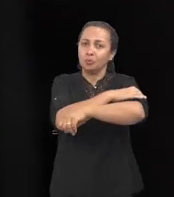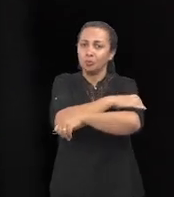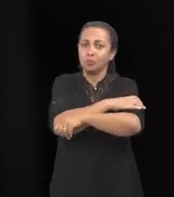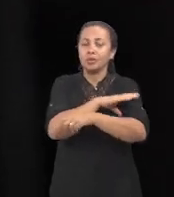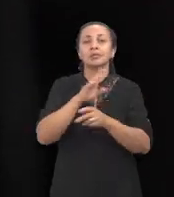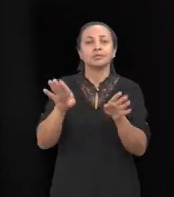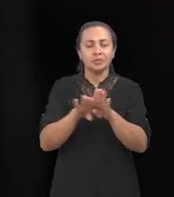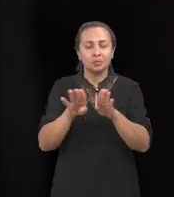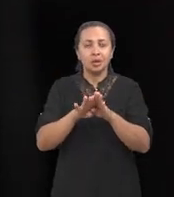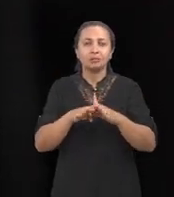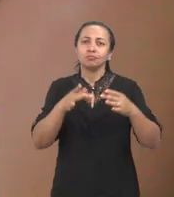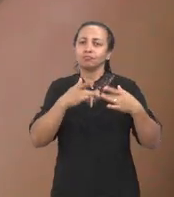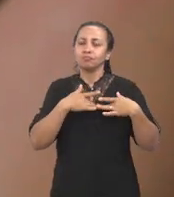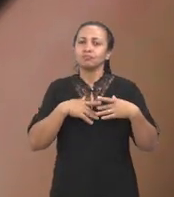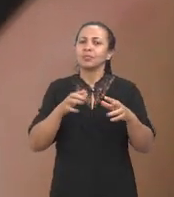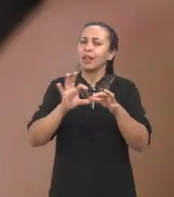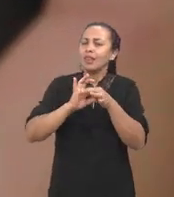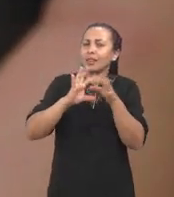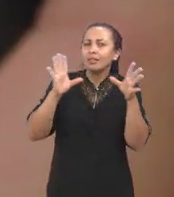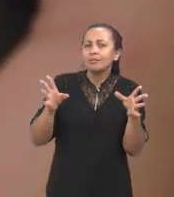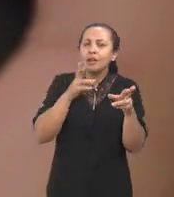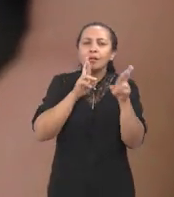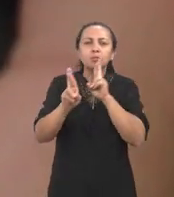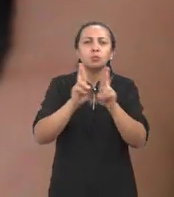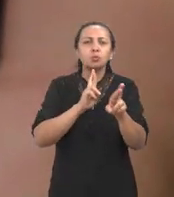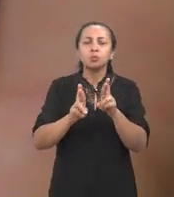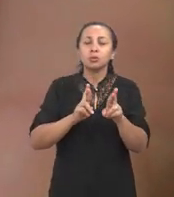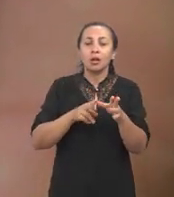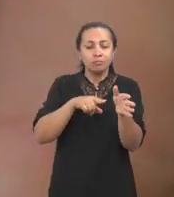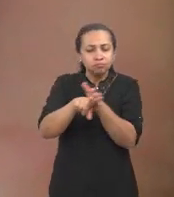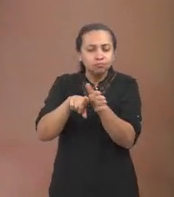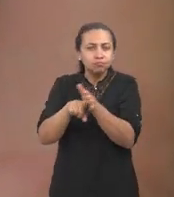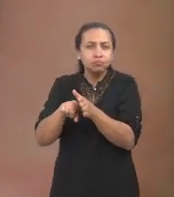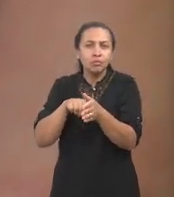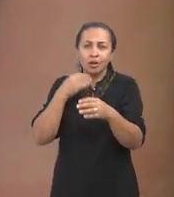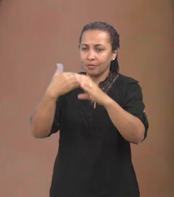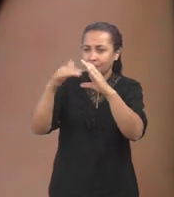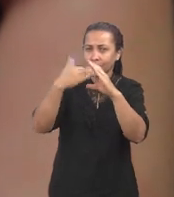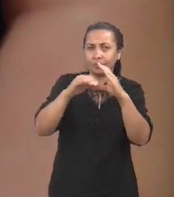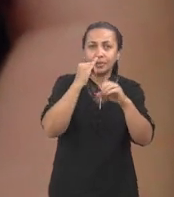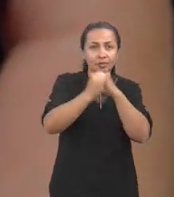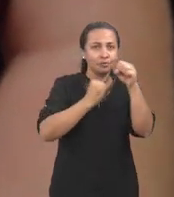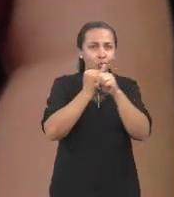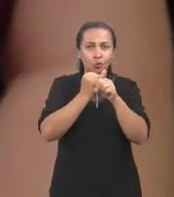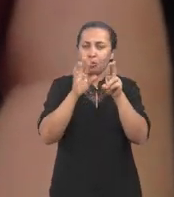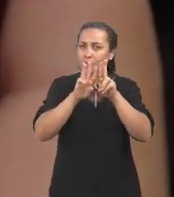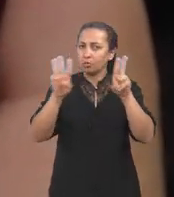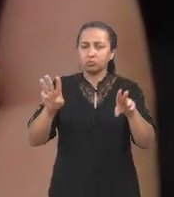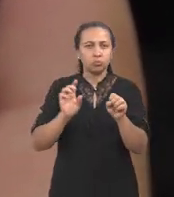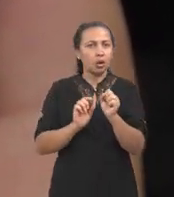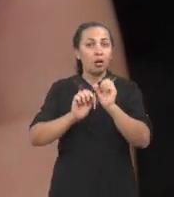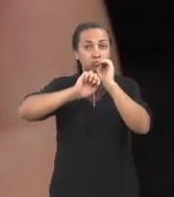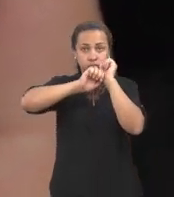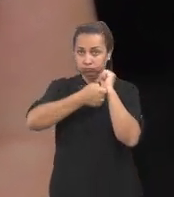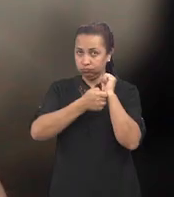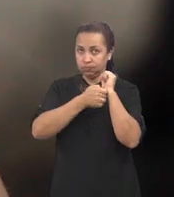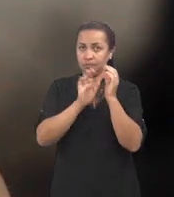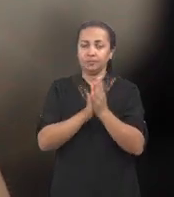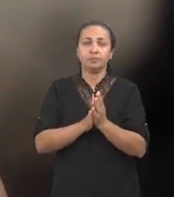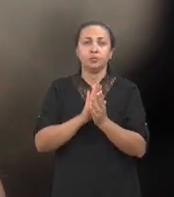do Ceará os policiais voluntariamente responderam a questionários enviados pela internet tudo de forma sigilosa